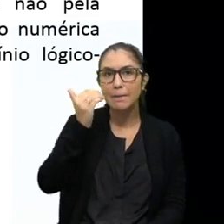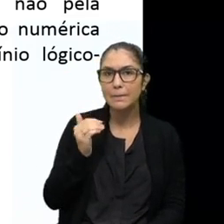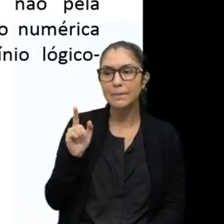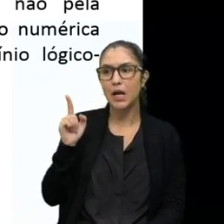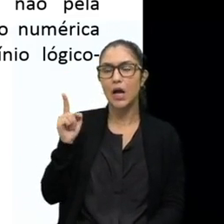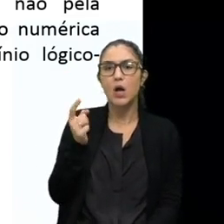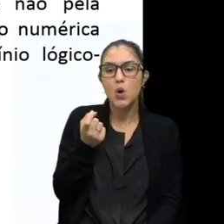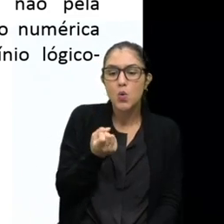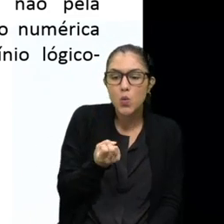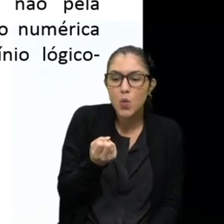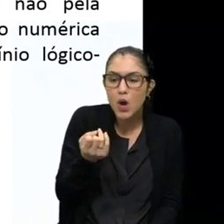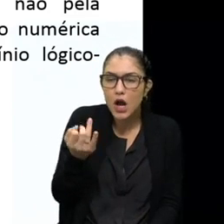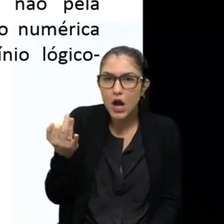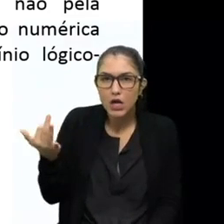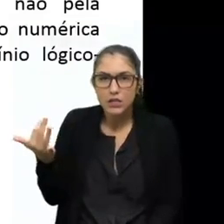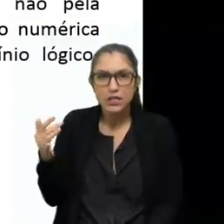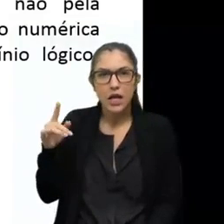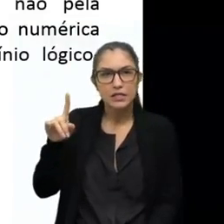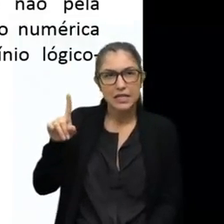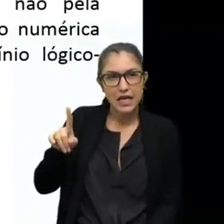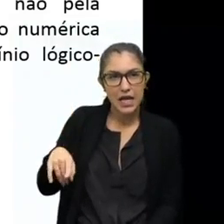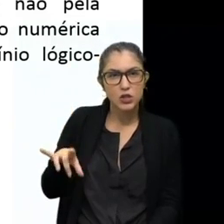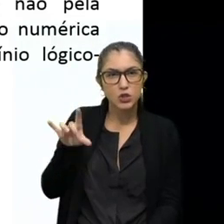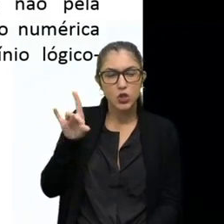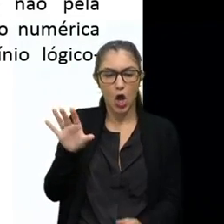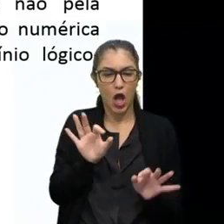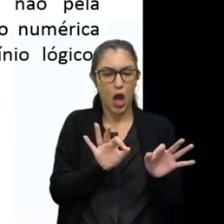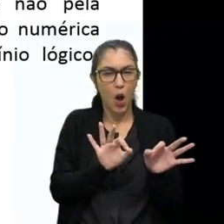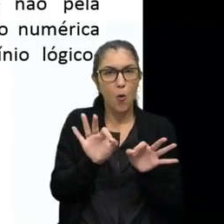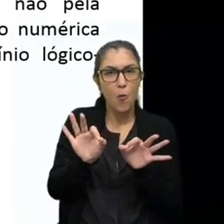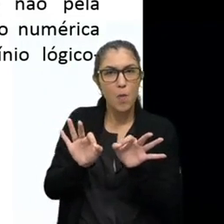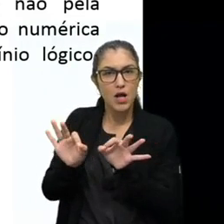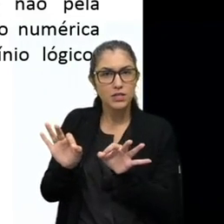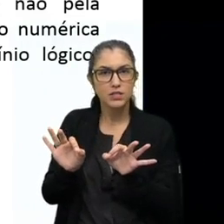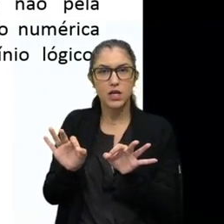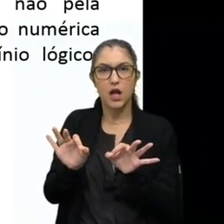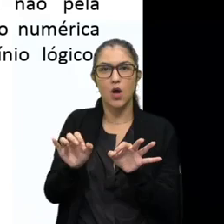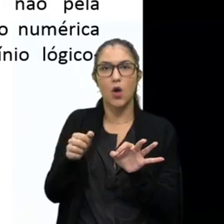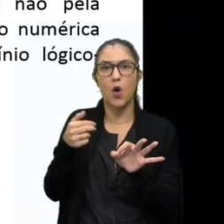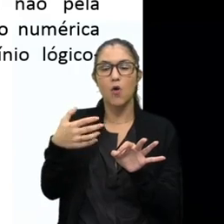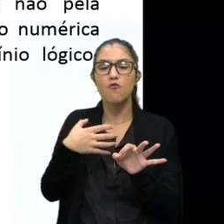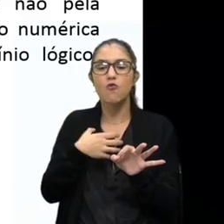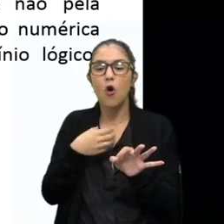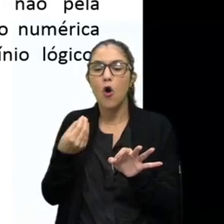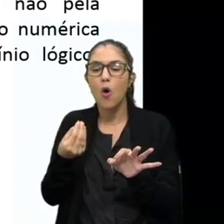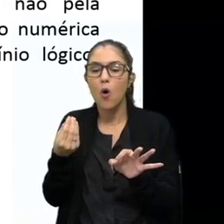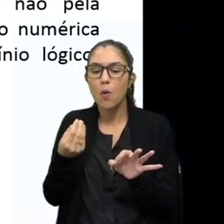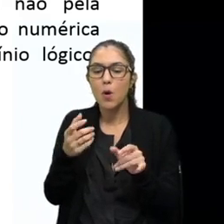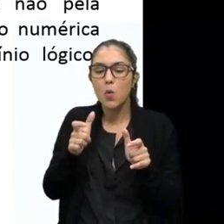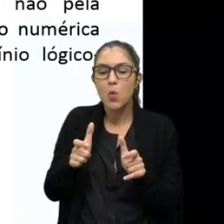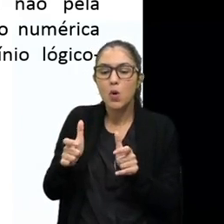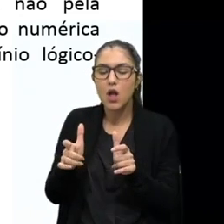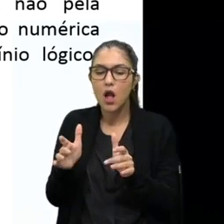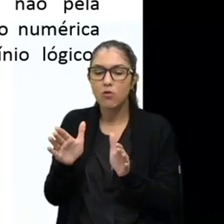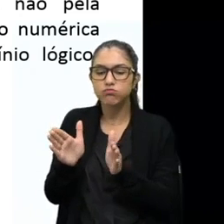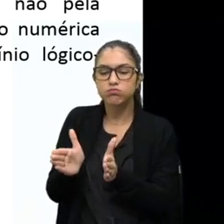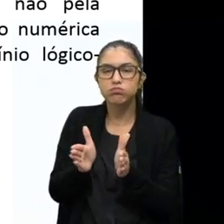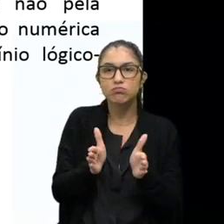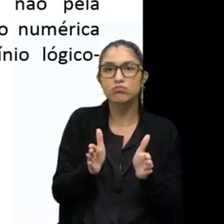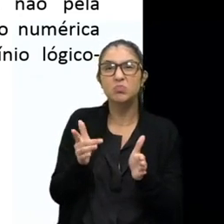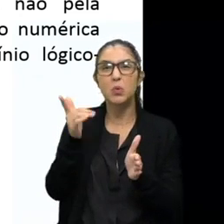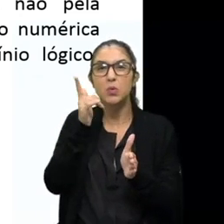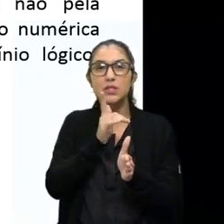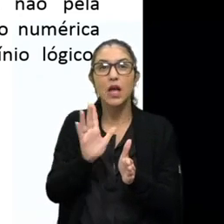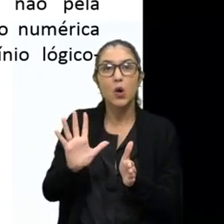que a quantidade não está relacionada à arrumação, nem à forma, nem à posição. Para que